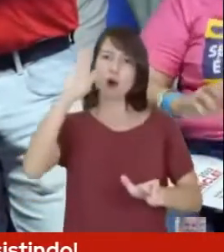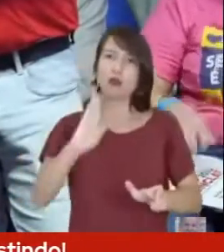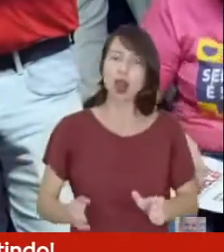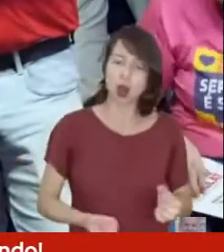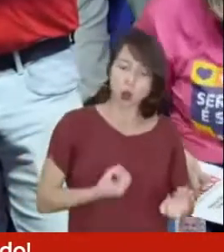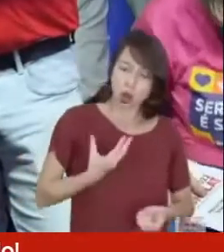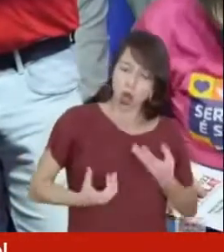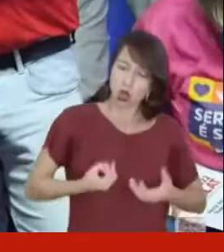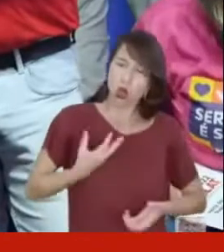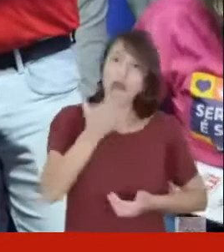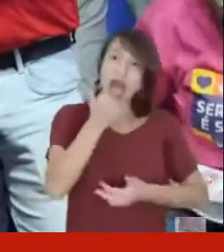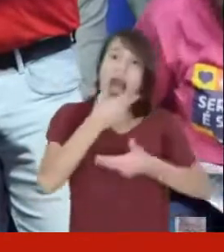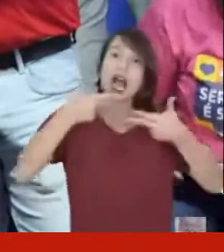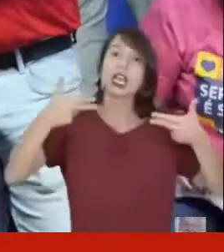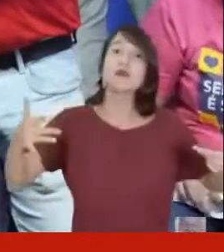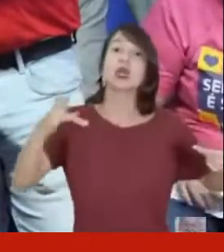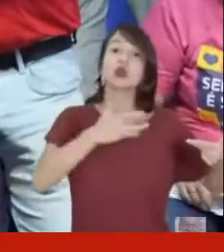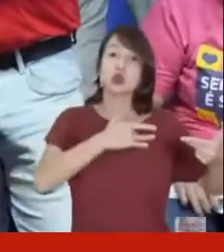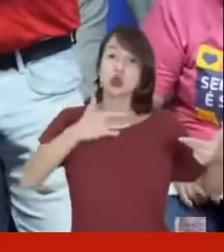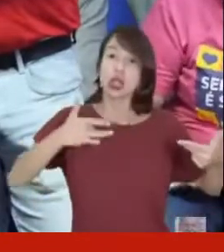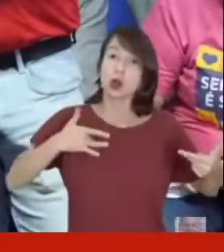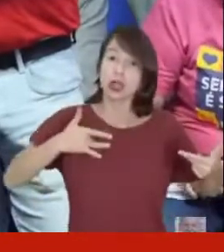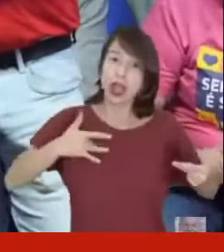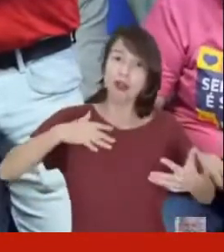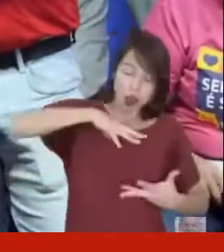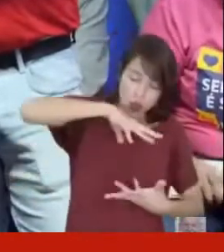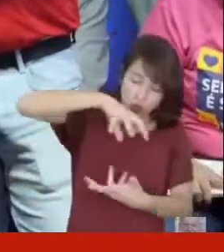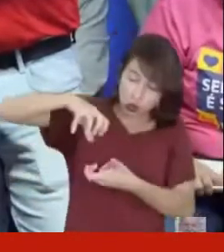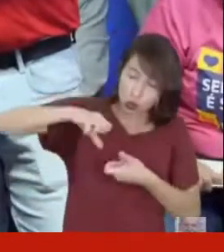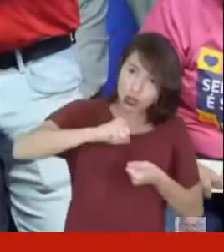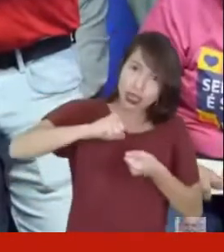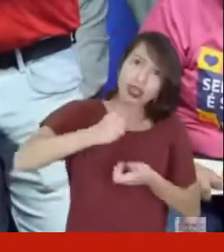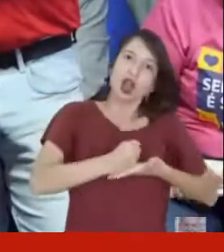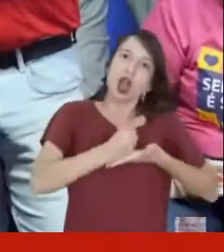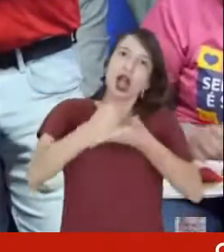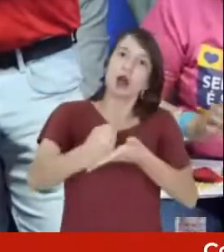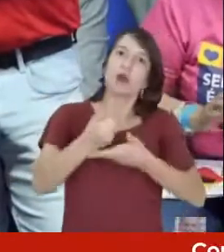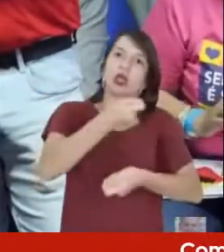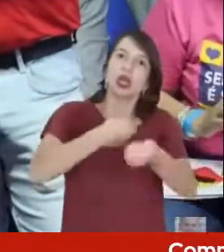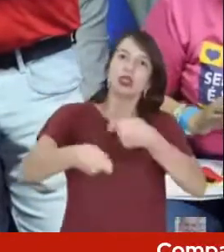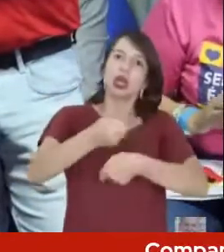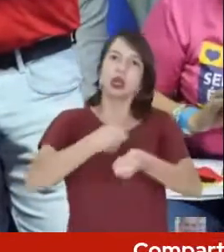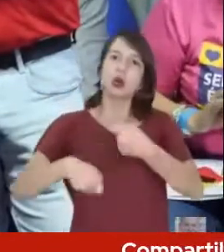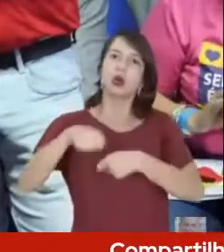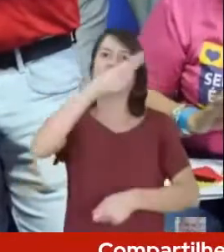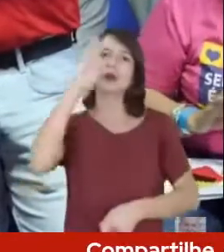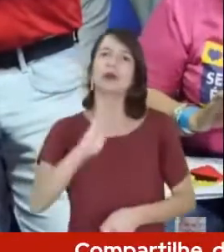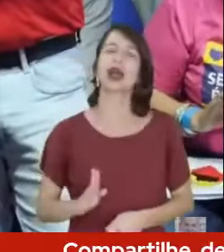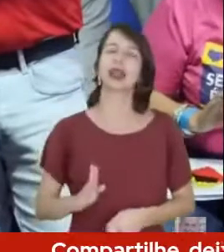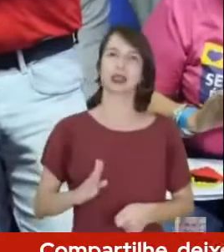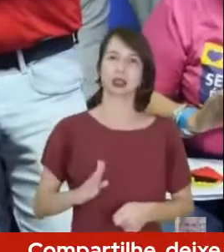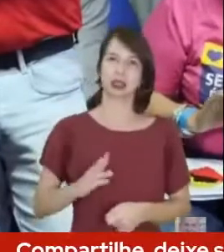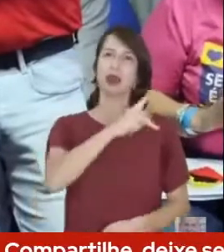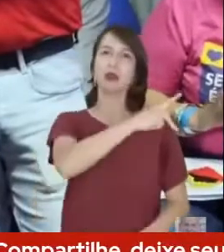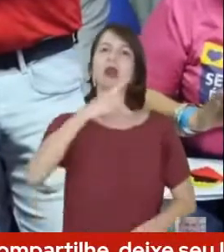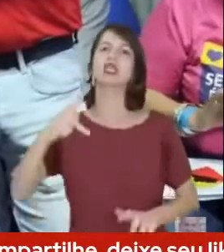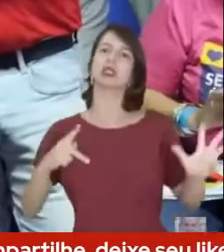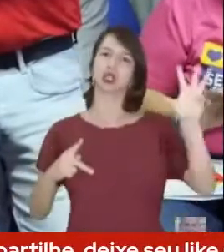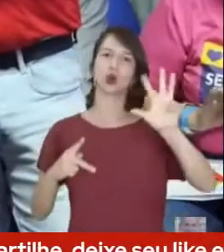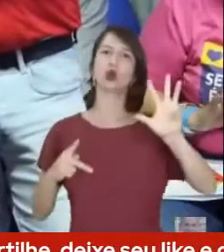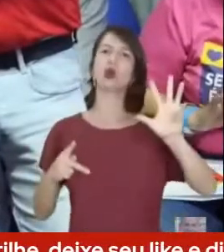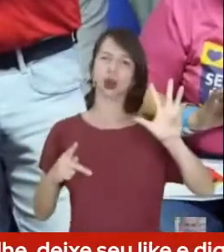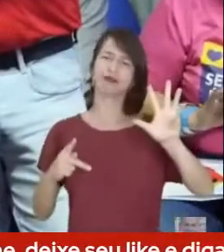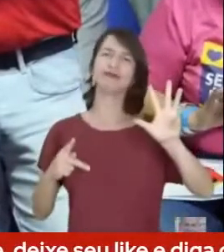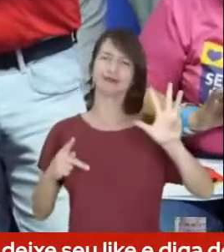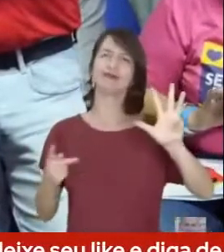economia do nosso país. Volta, Lula! Volta! Volta, presidente! Os militantes vieram aqui para